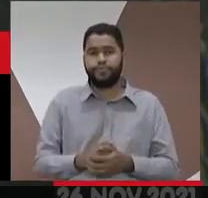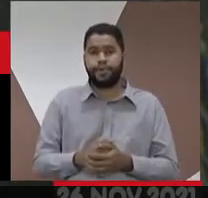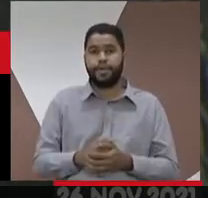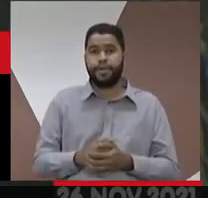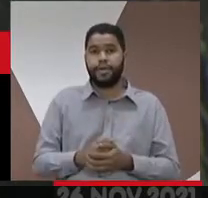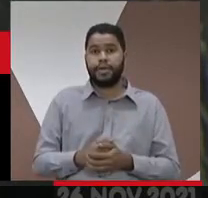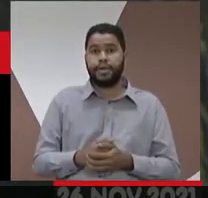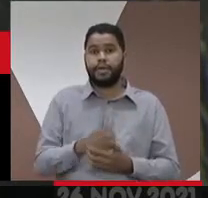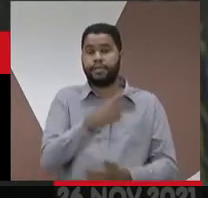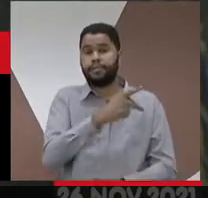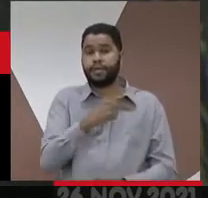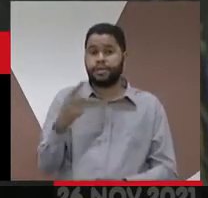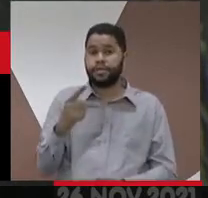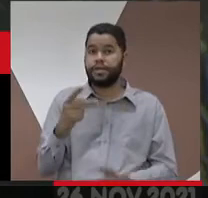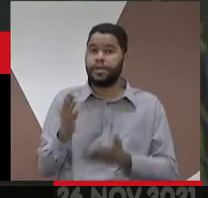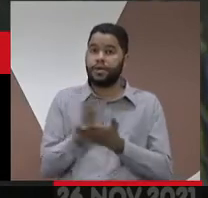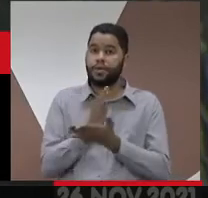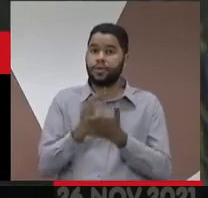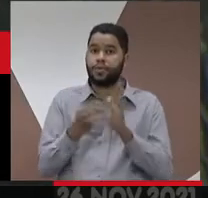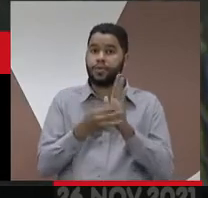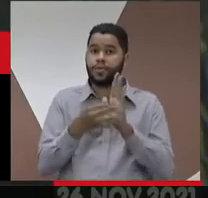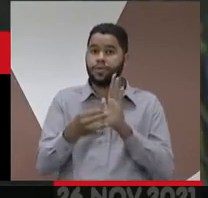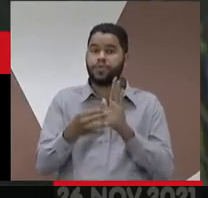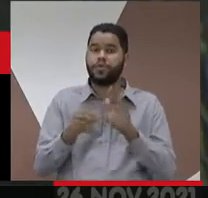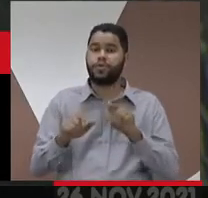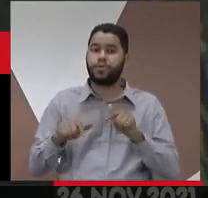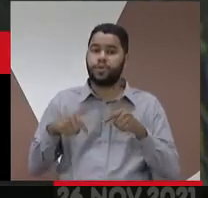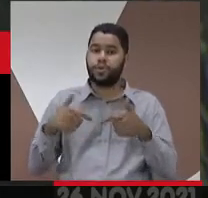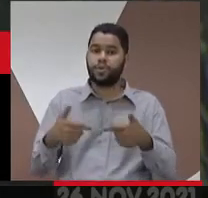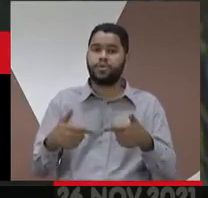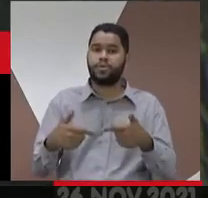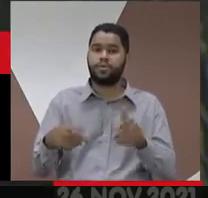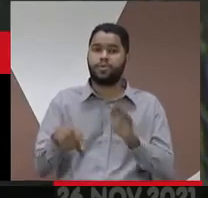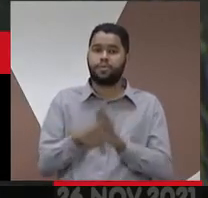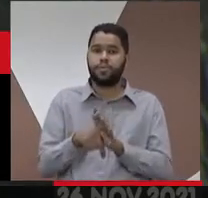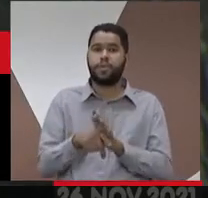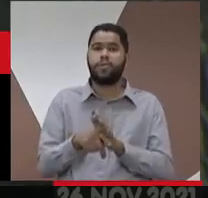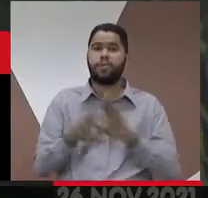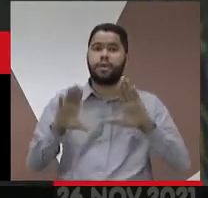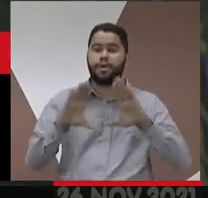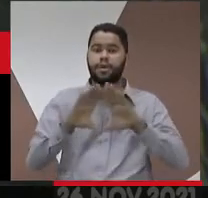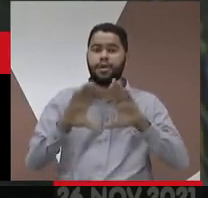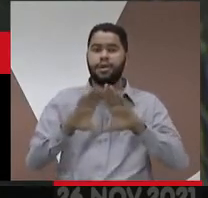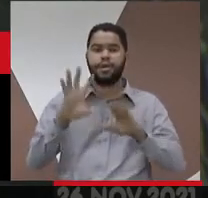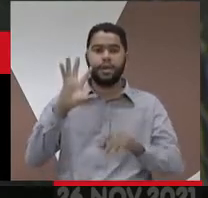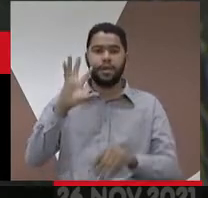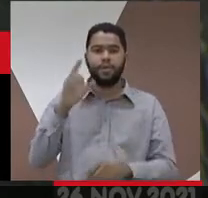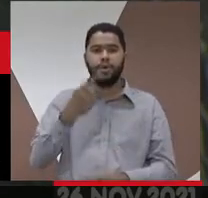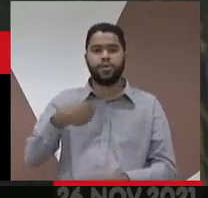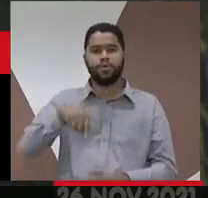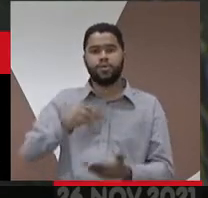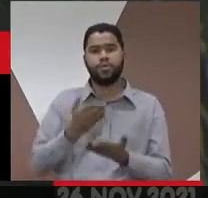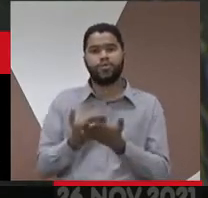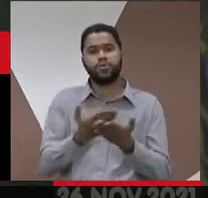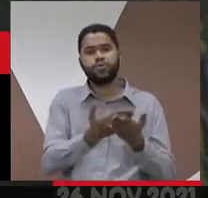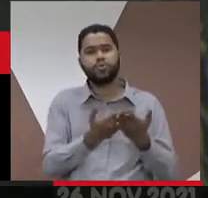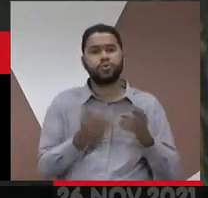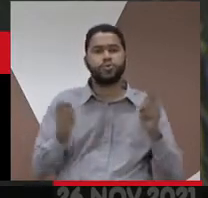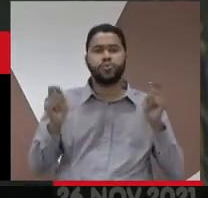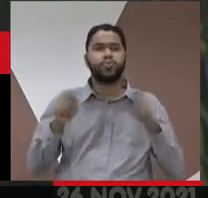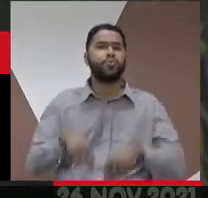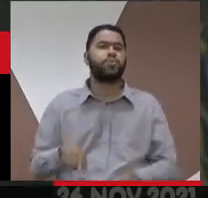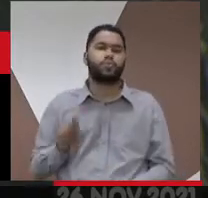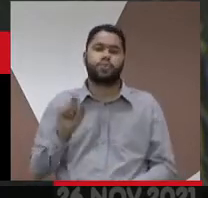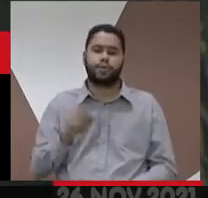eu quero trazer algumas sugestões de atuação enquanto Assembleia Legislativa. Acho que nós deveríamos estudar a possibilidade